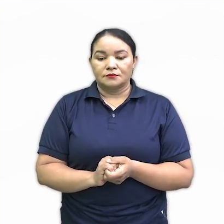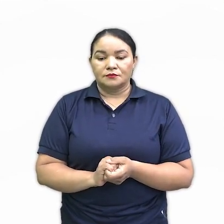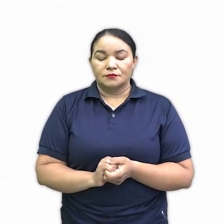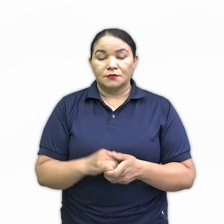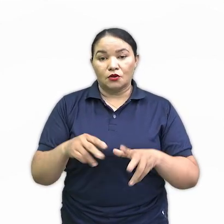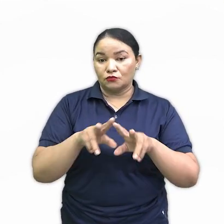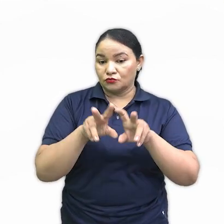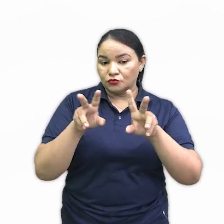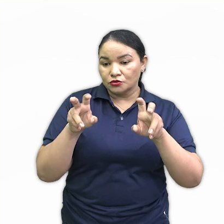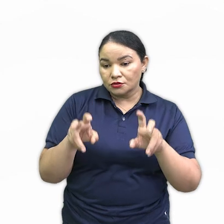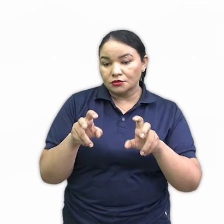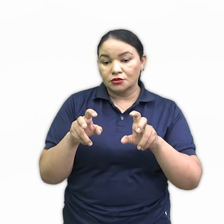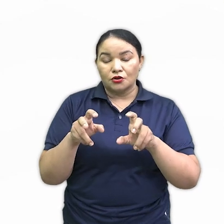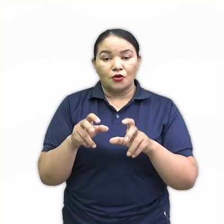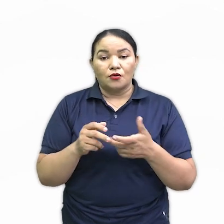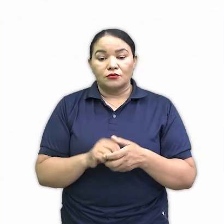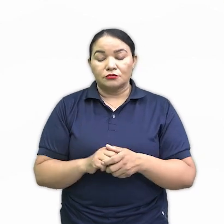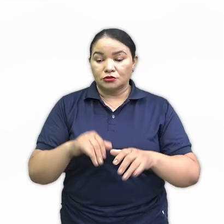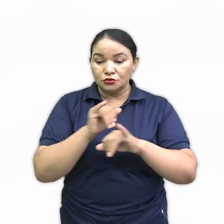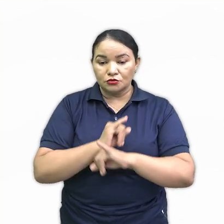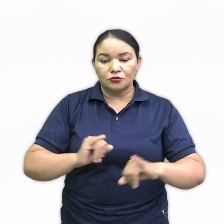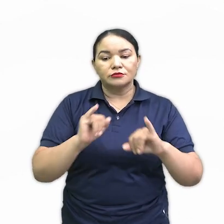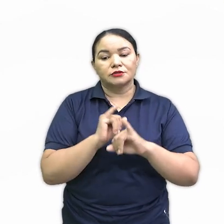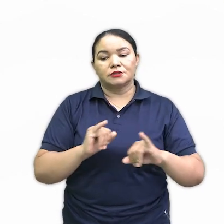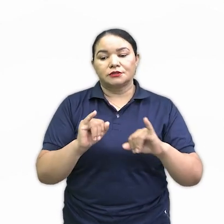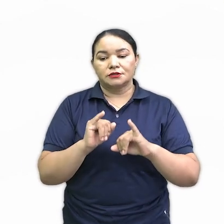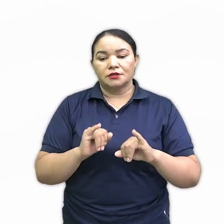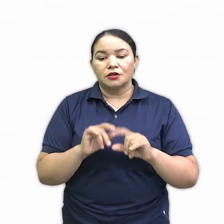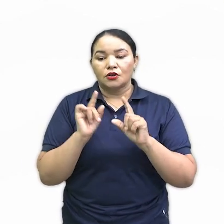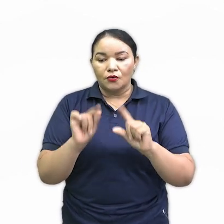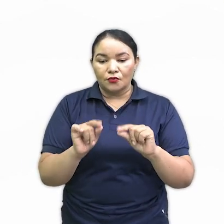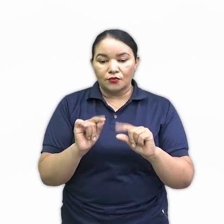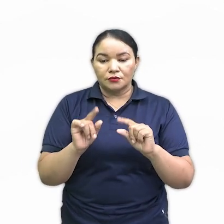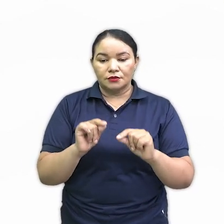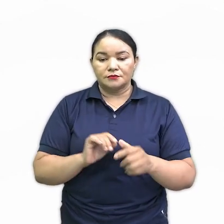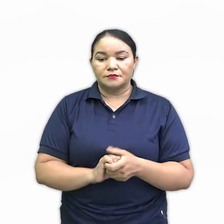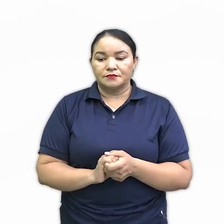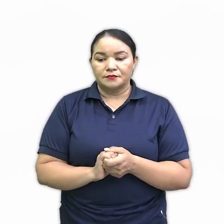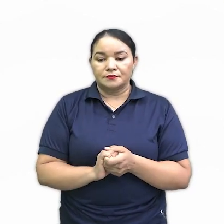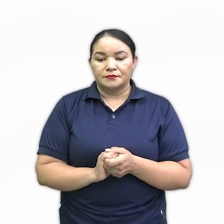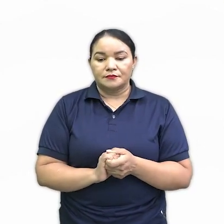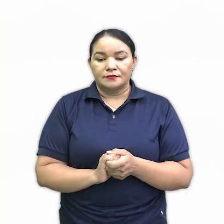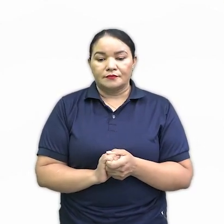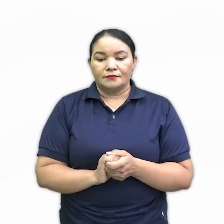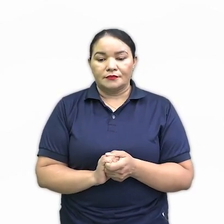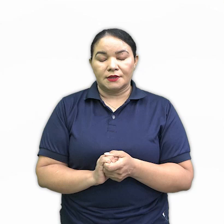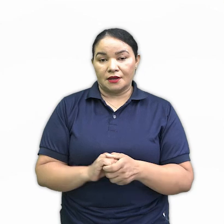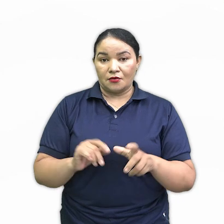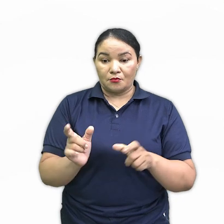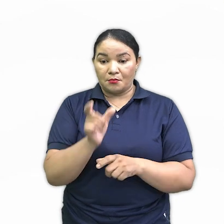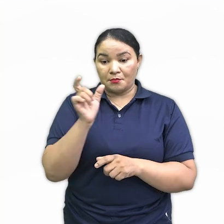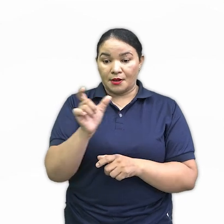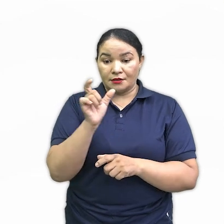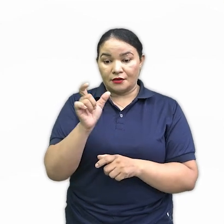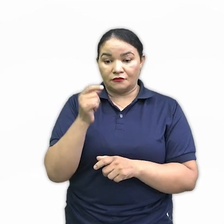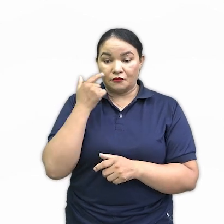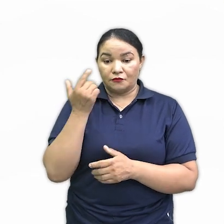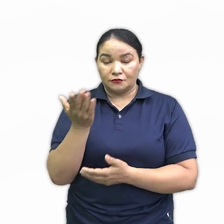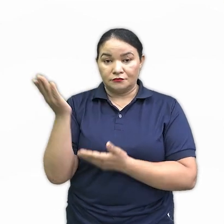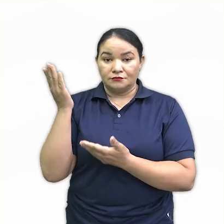título de notícia sensacionalista. Eles colocam aqui, shocking revelation, uma